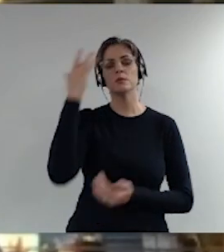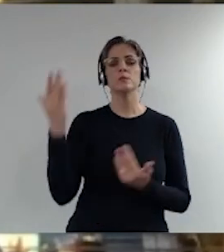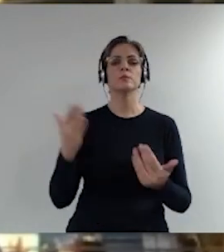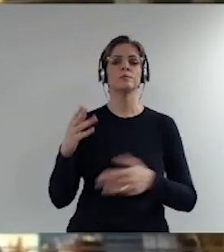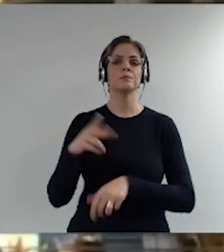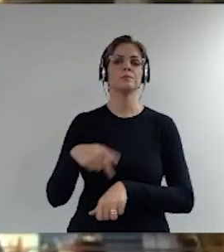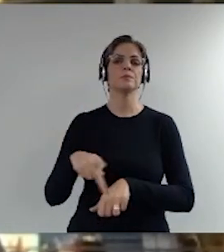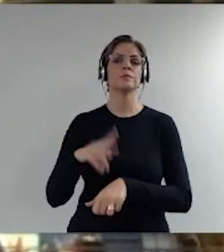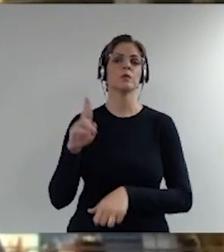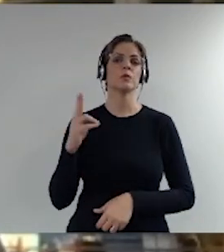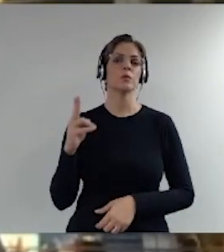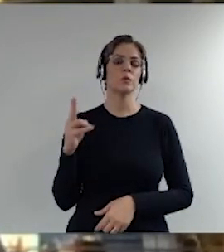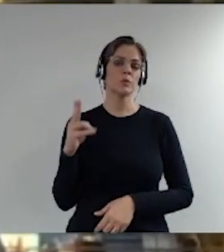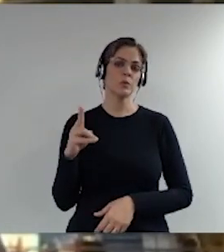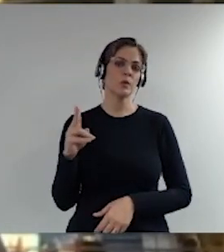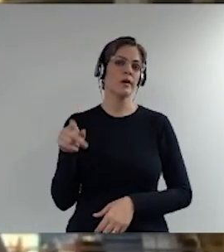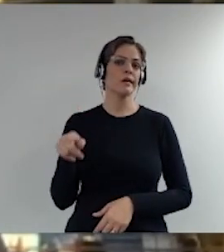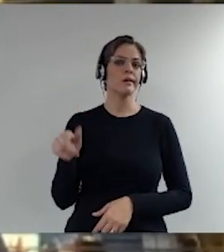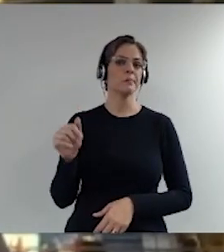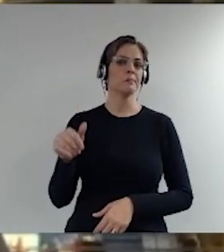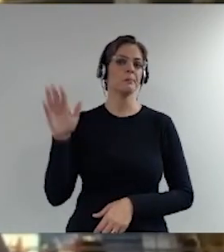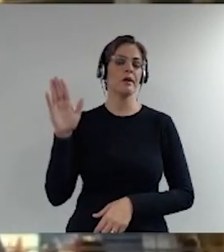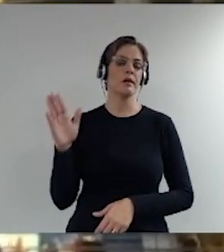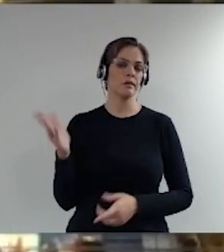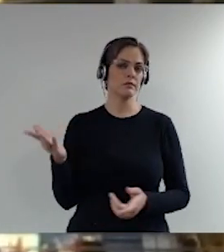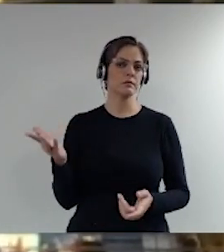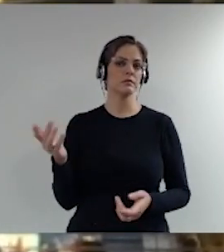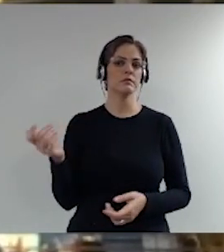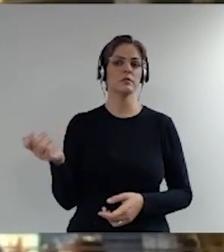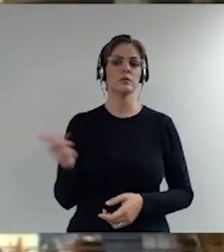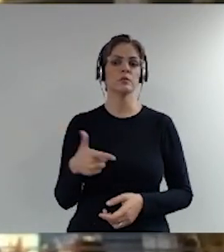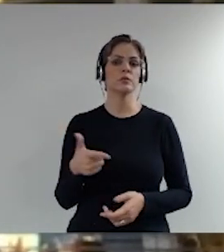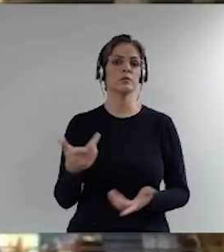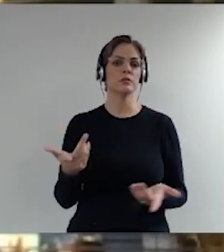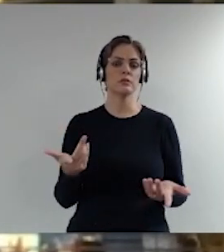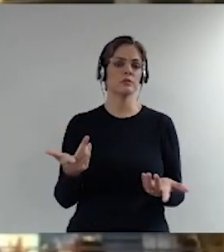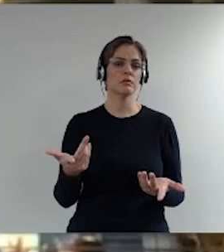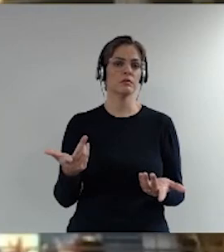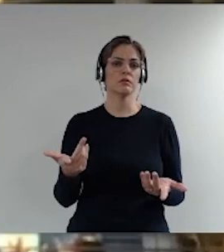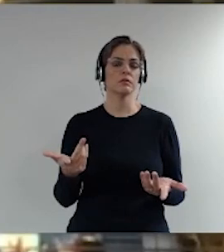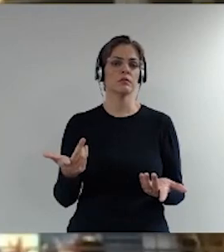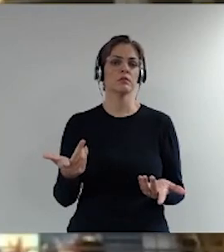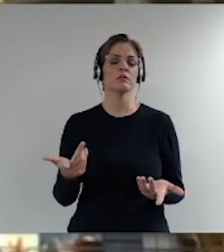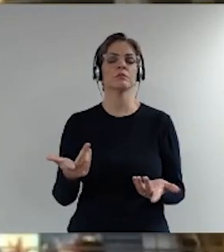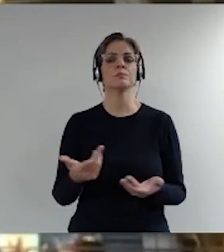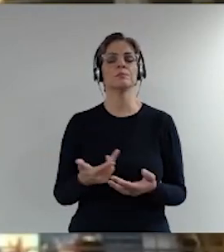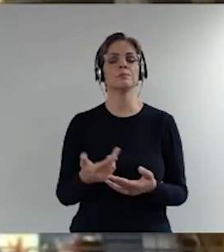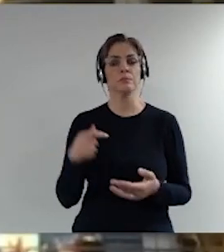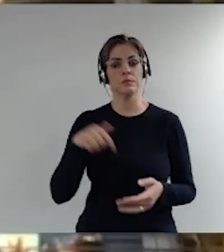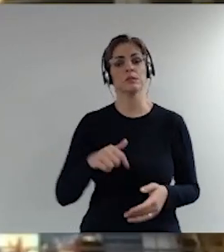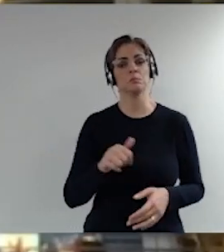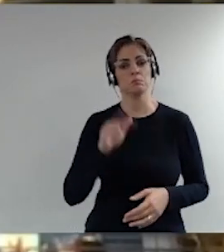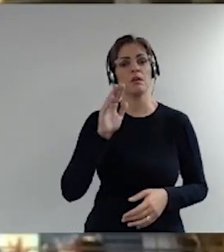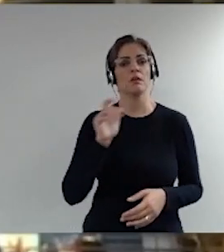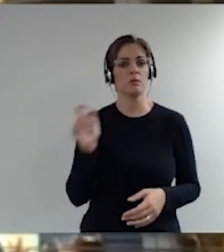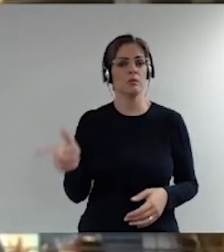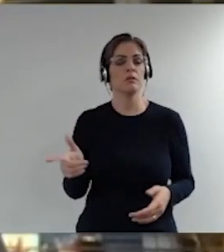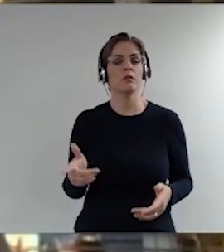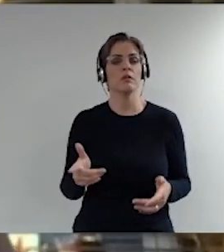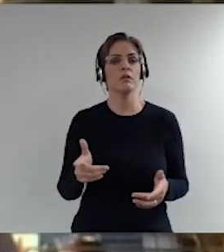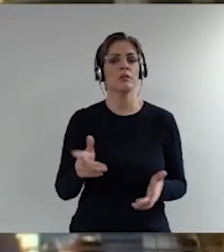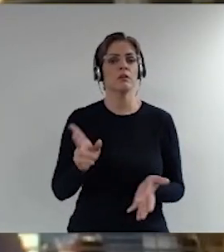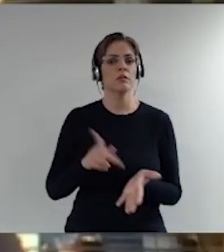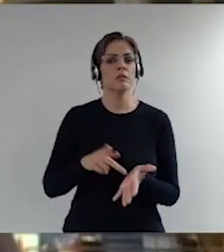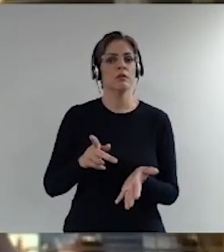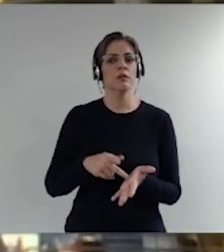de habitantes, maior que muitos estados brasileiros. Então, a gente fala aí de realmente uma